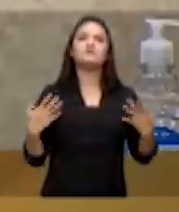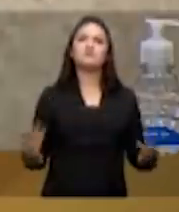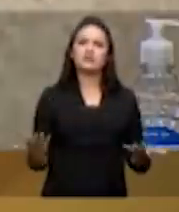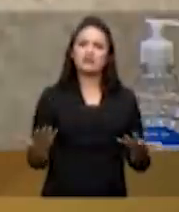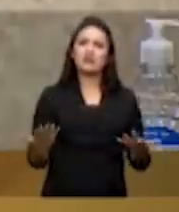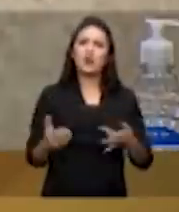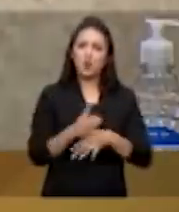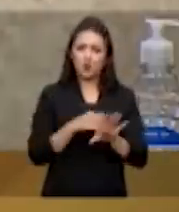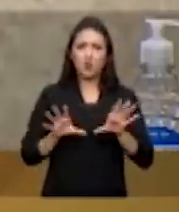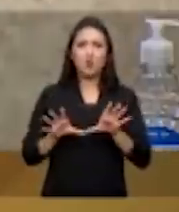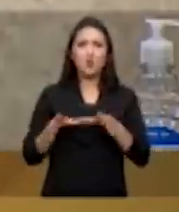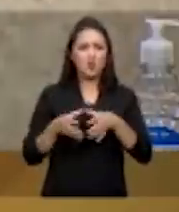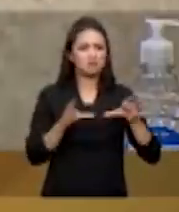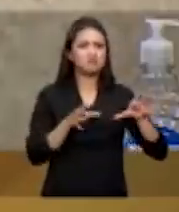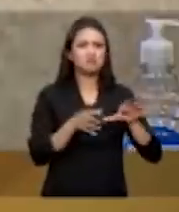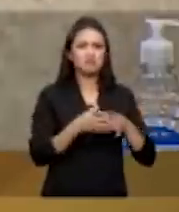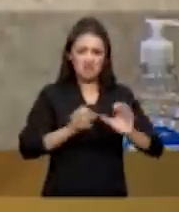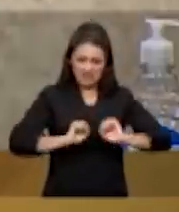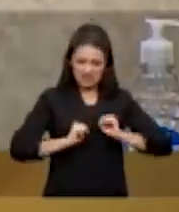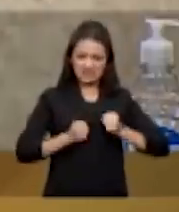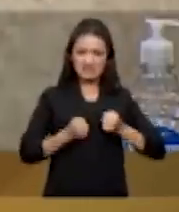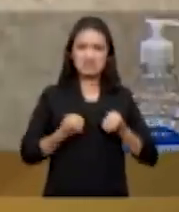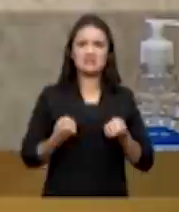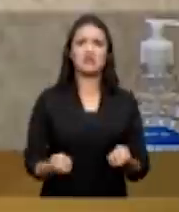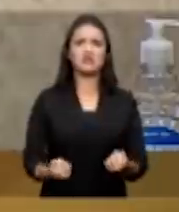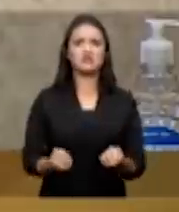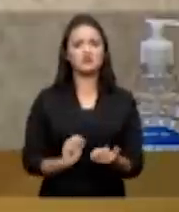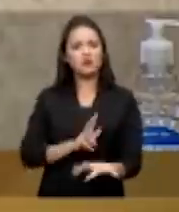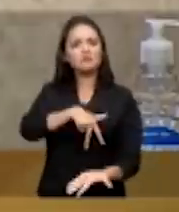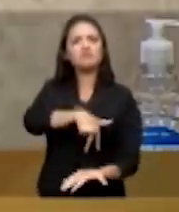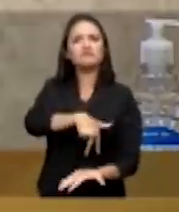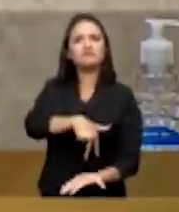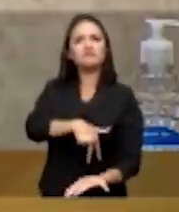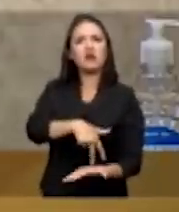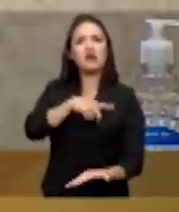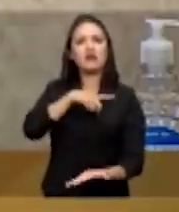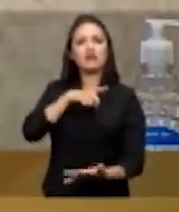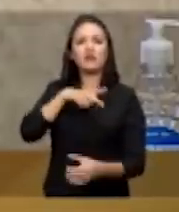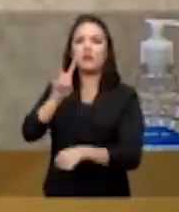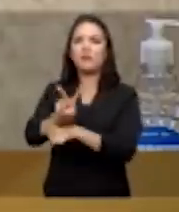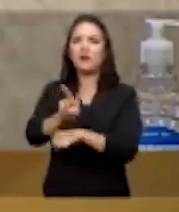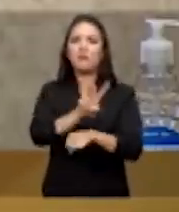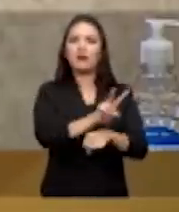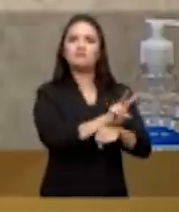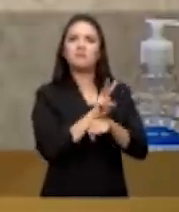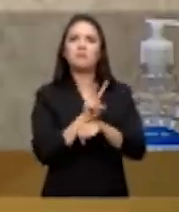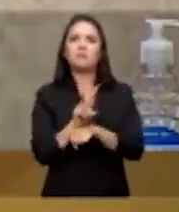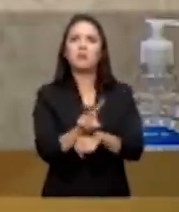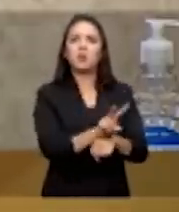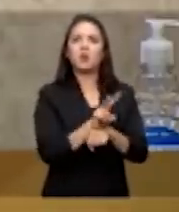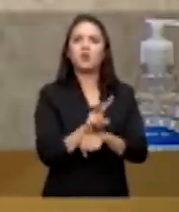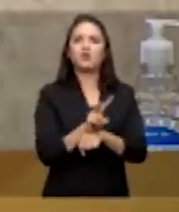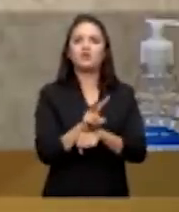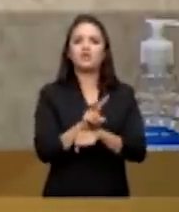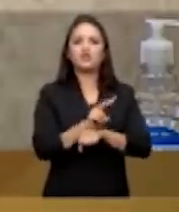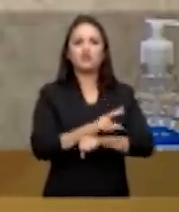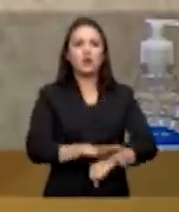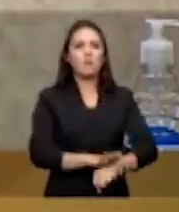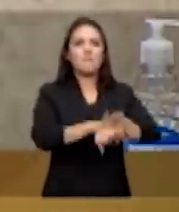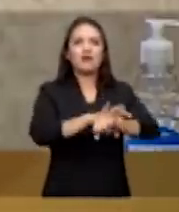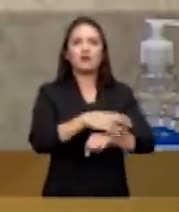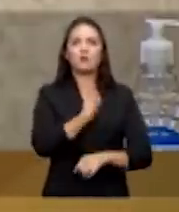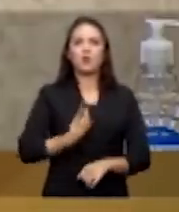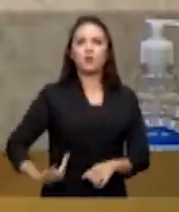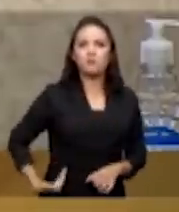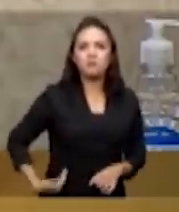mediram esforços para a preservação da ordem e da incolumidade do patrimônio público, com